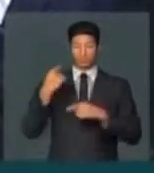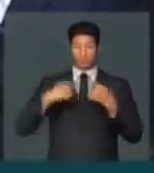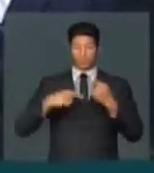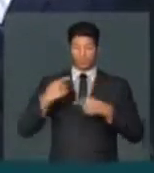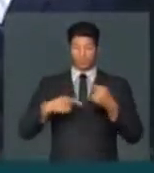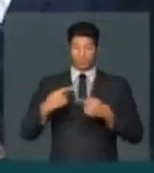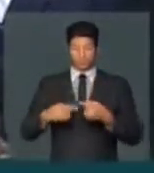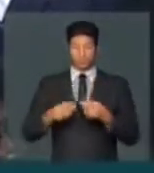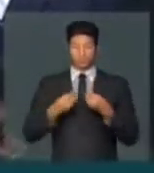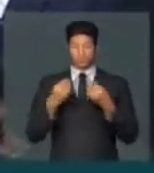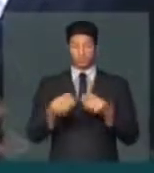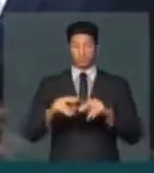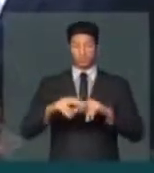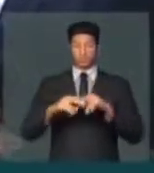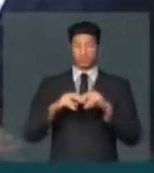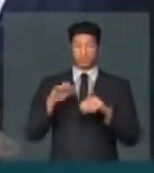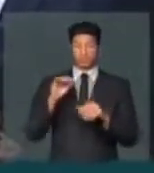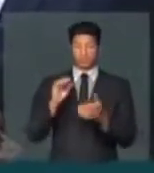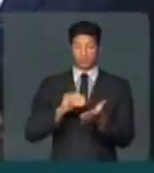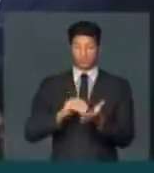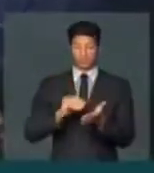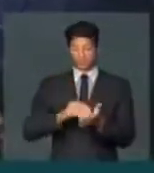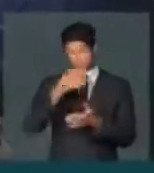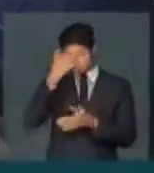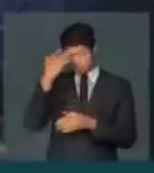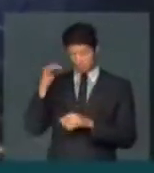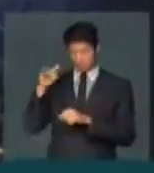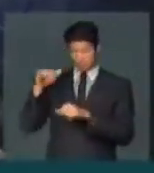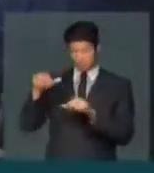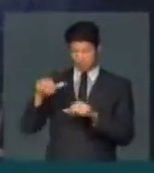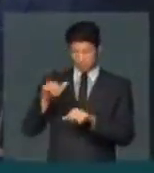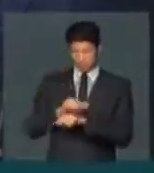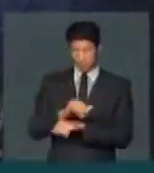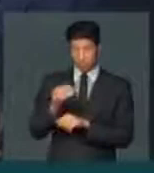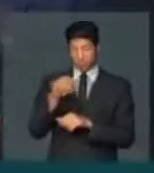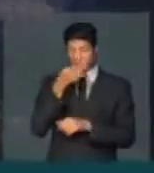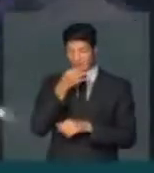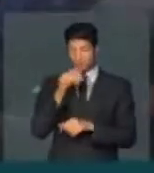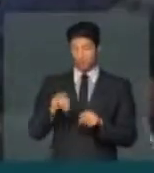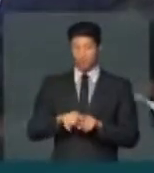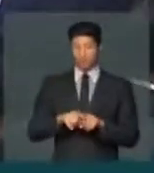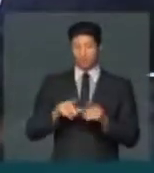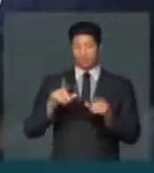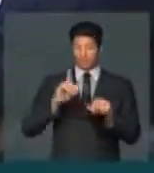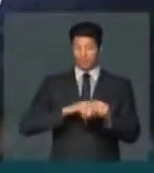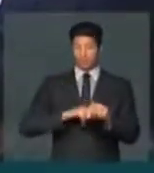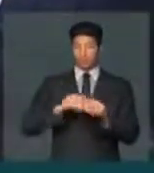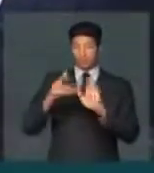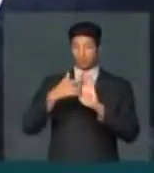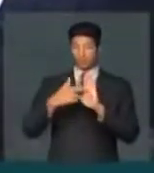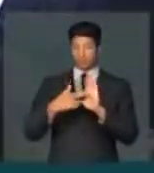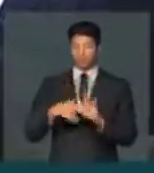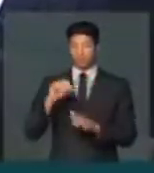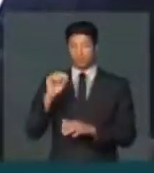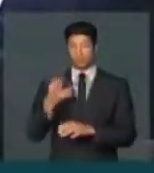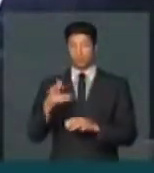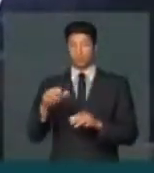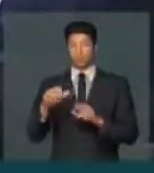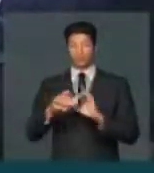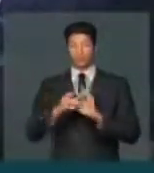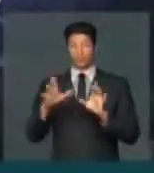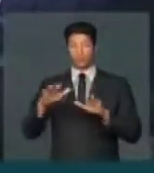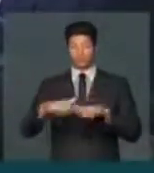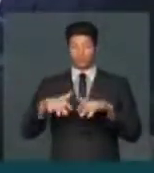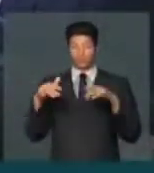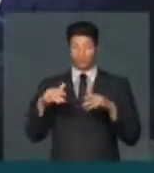discussão dar-se-á pela ausência de oradores, pelo decurso dos prazos regimentais ou por deliberação